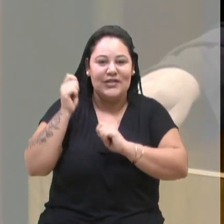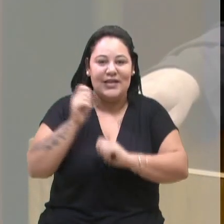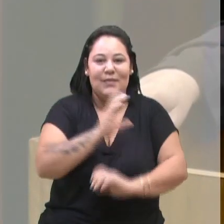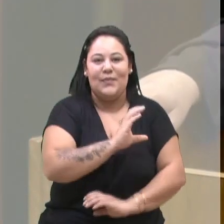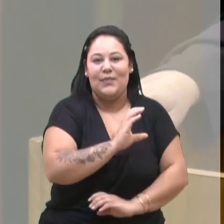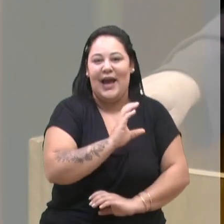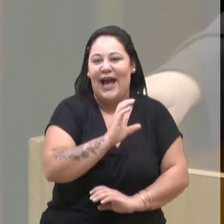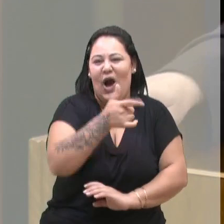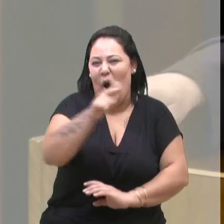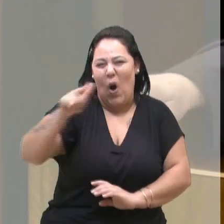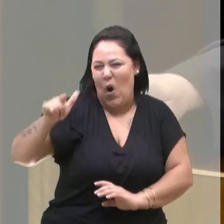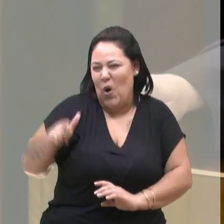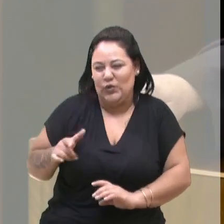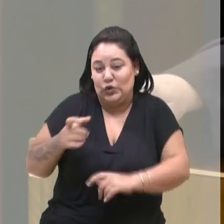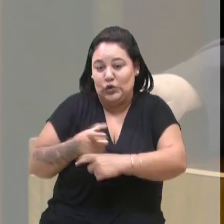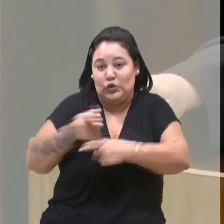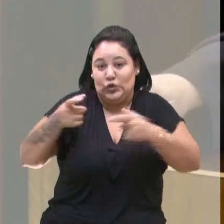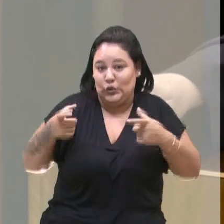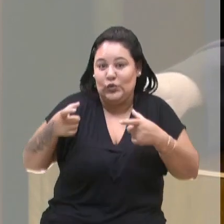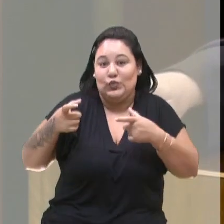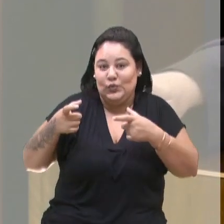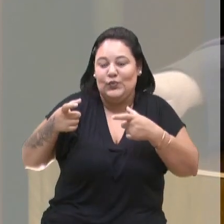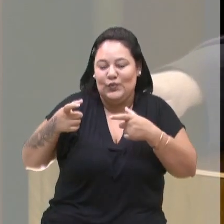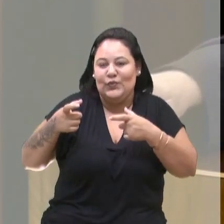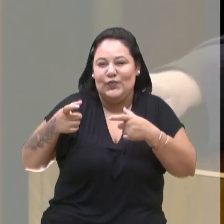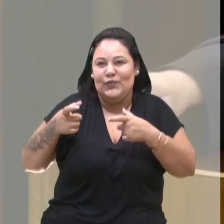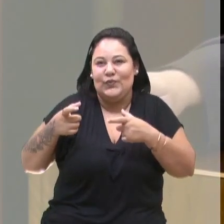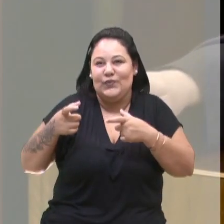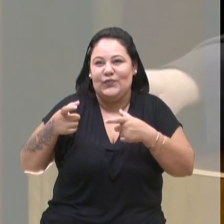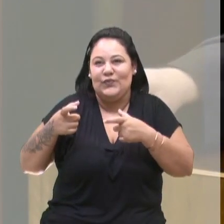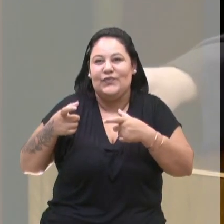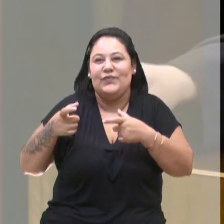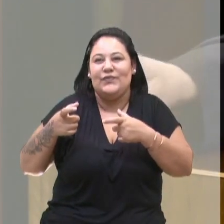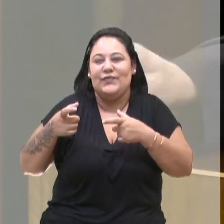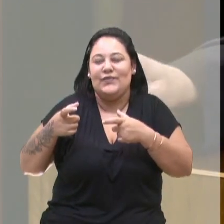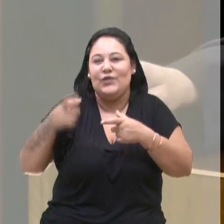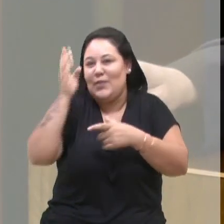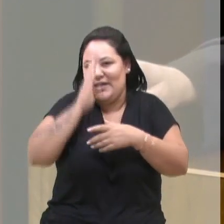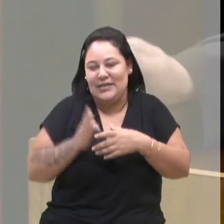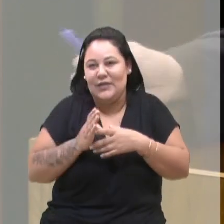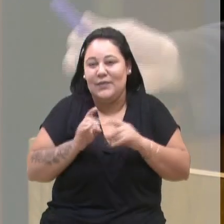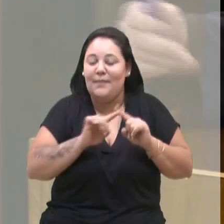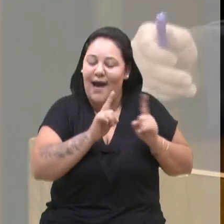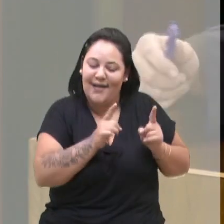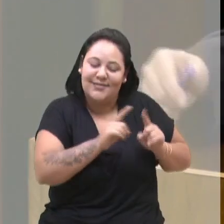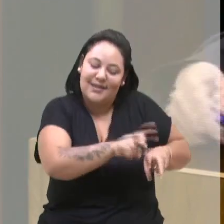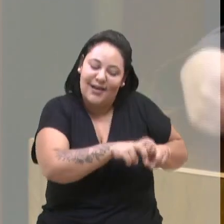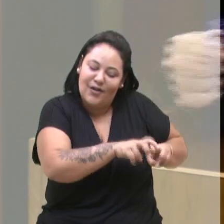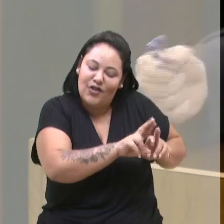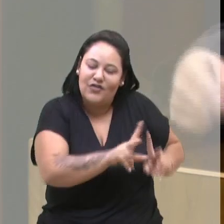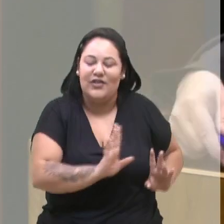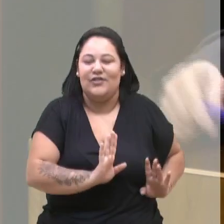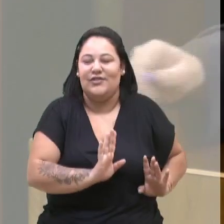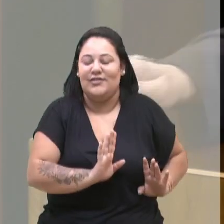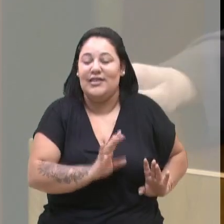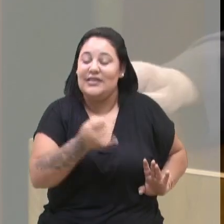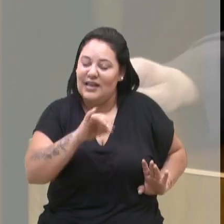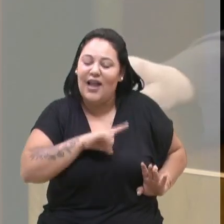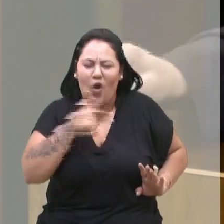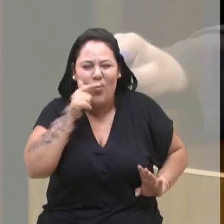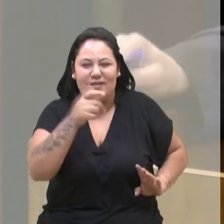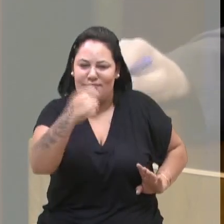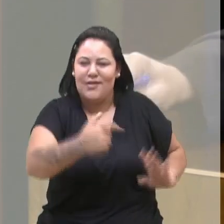coisa, Palmeiras, a torcer para os times do interior é diferente, e quando se conquista, tem que trazer, porque Caxias e